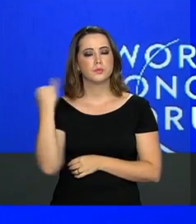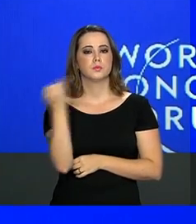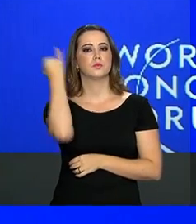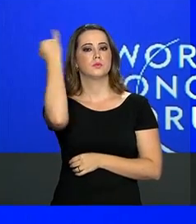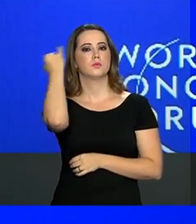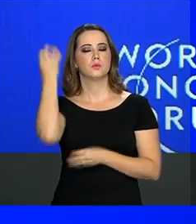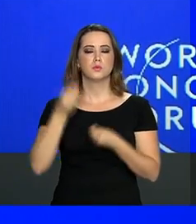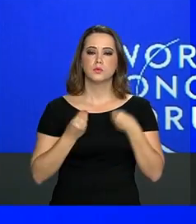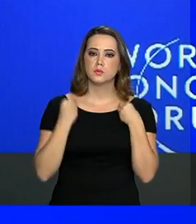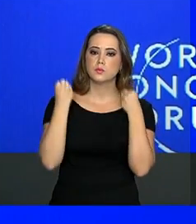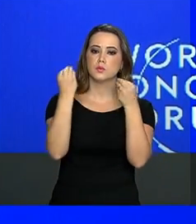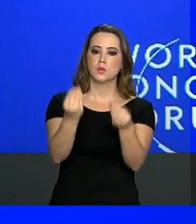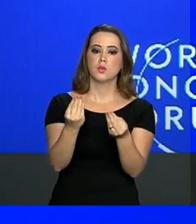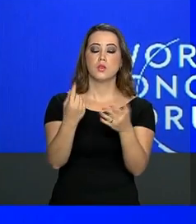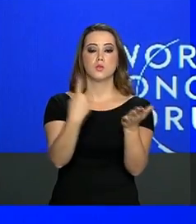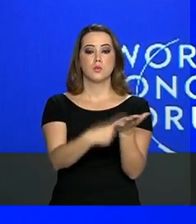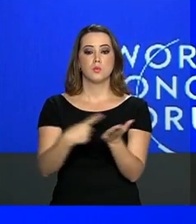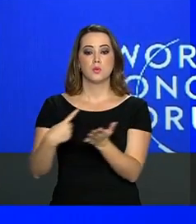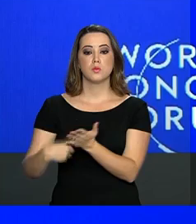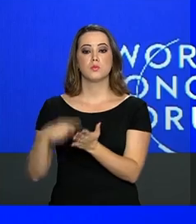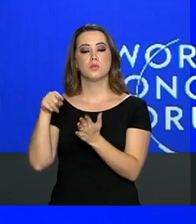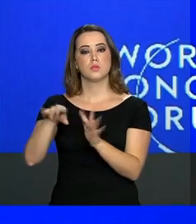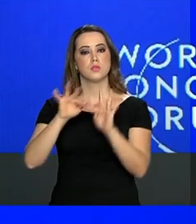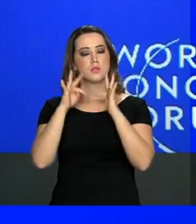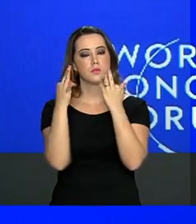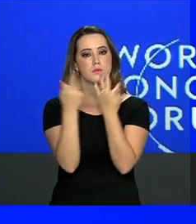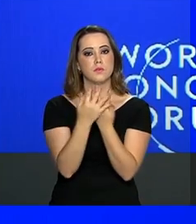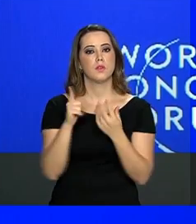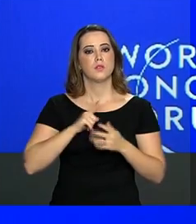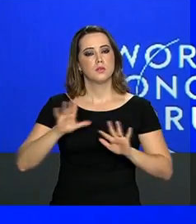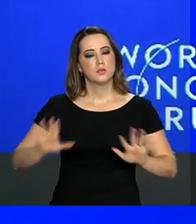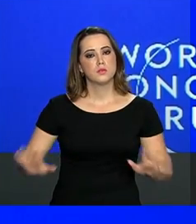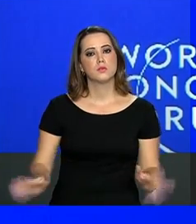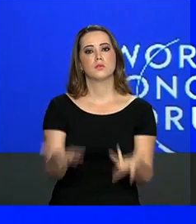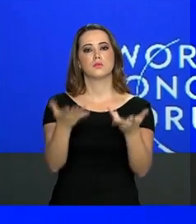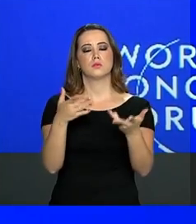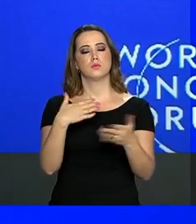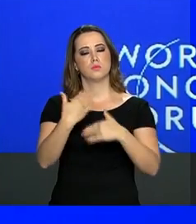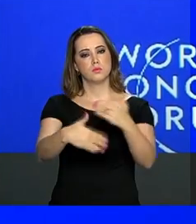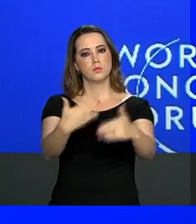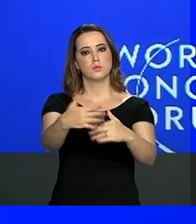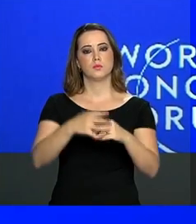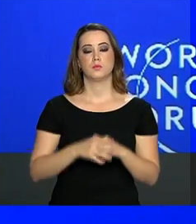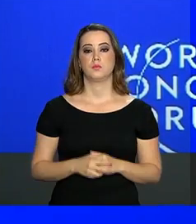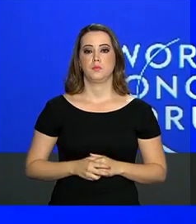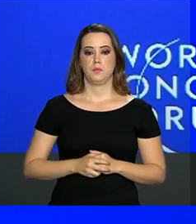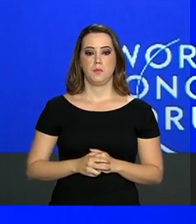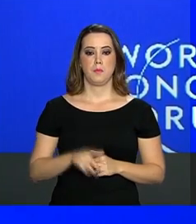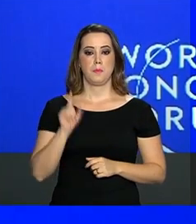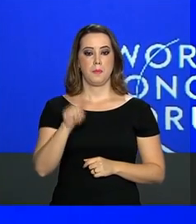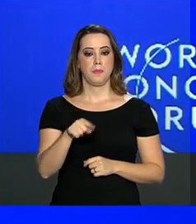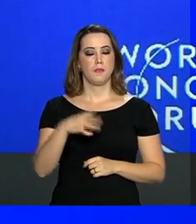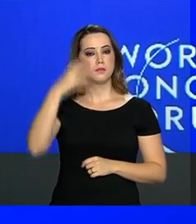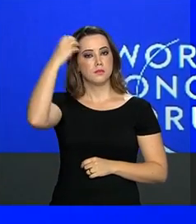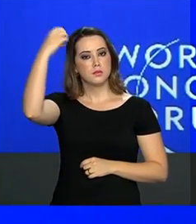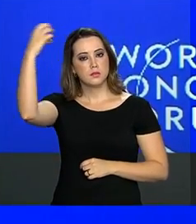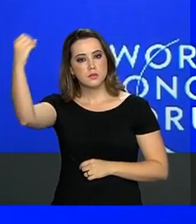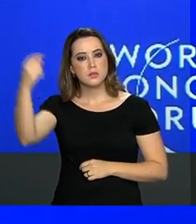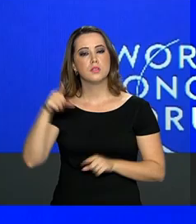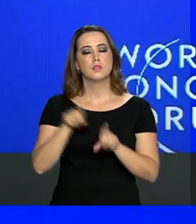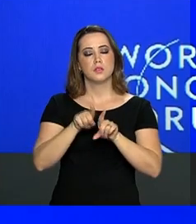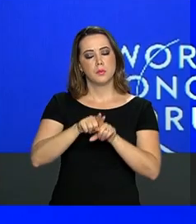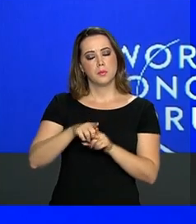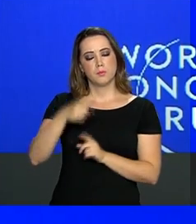às pautas que este fórum tem promovido e priorizado. Esta viagem também é para